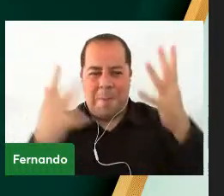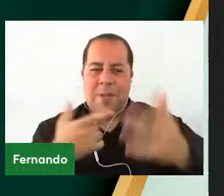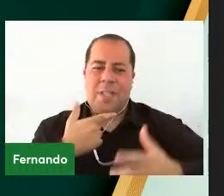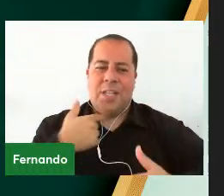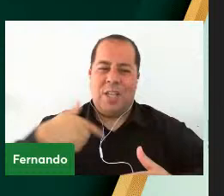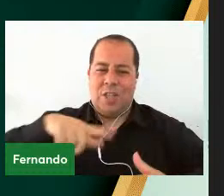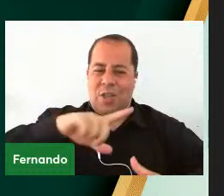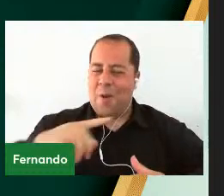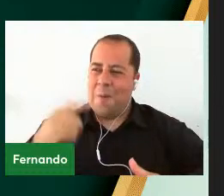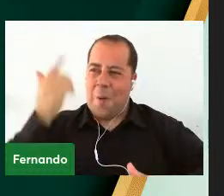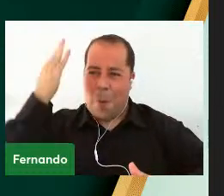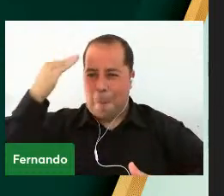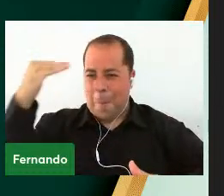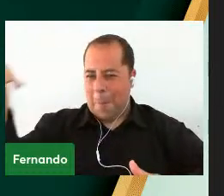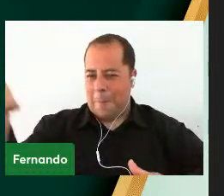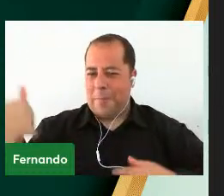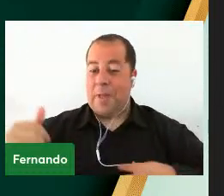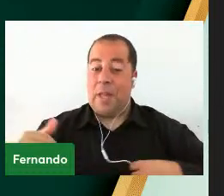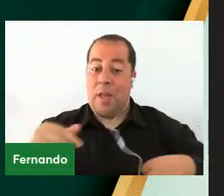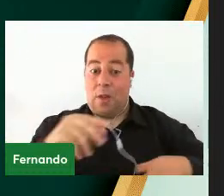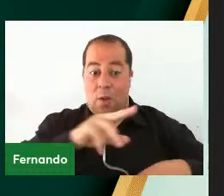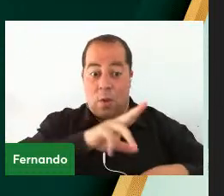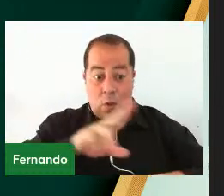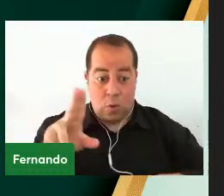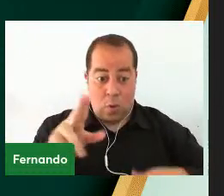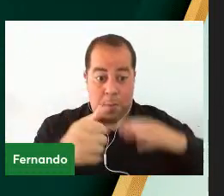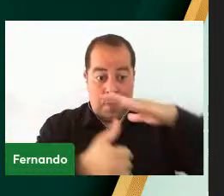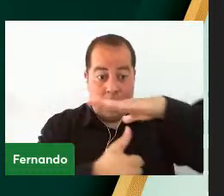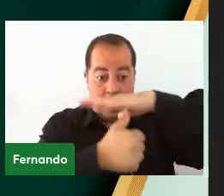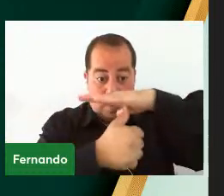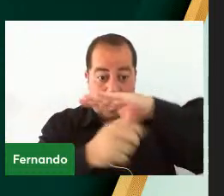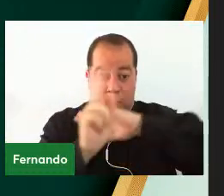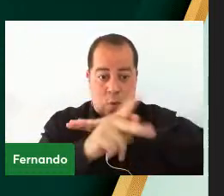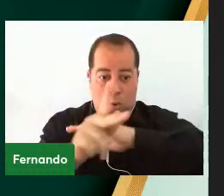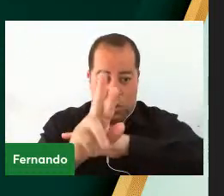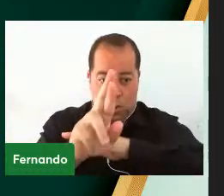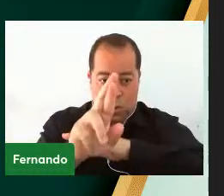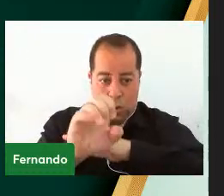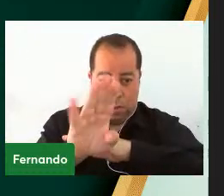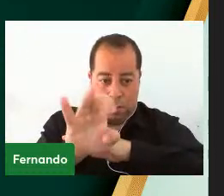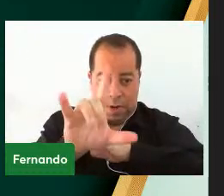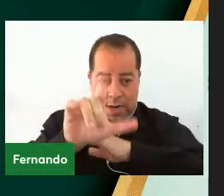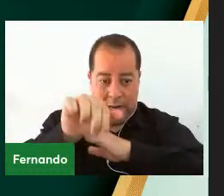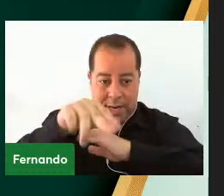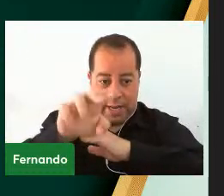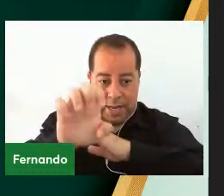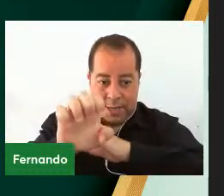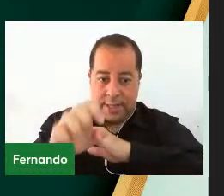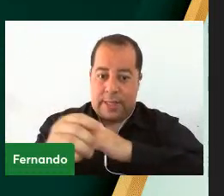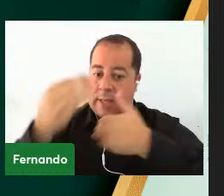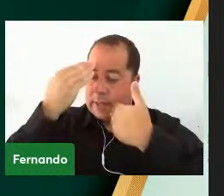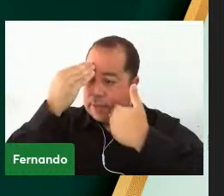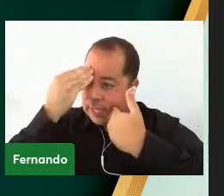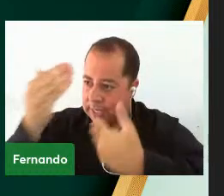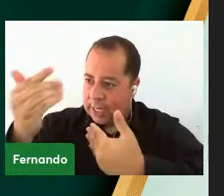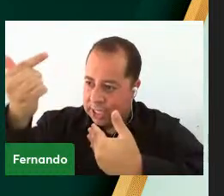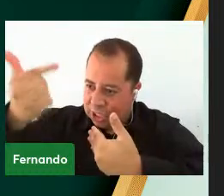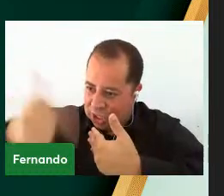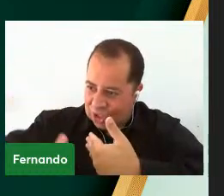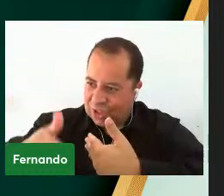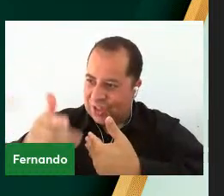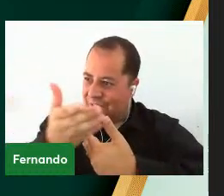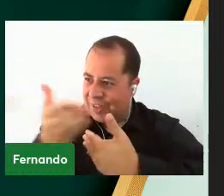muito sucesso. Em nome do nosso reitor, professor Roberlaine Ribeiro Jorge, agradeço mais uma vez